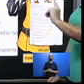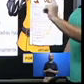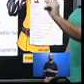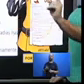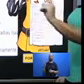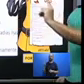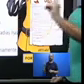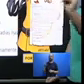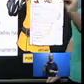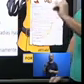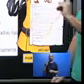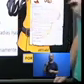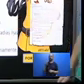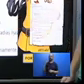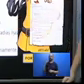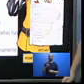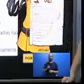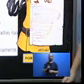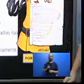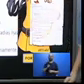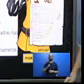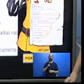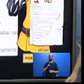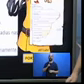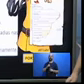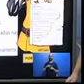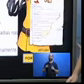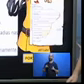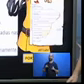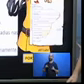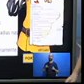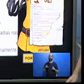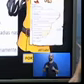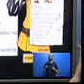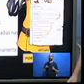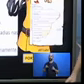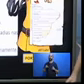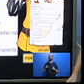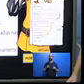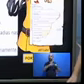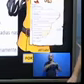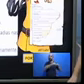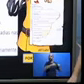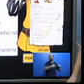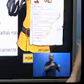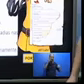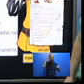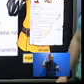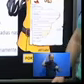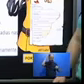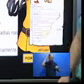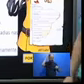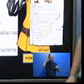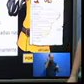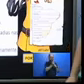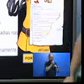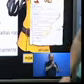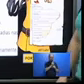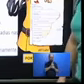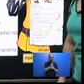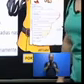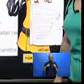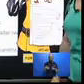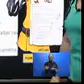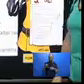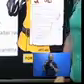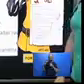não poderiam construir nas moradias dos índios, nas terras dos índios. Tá,